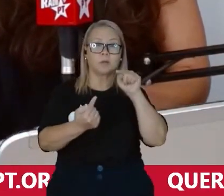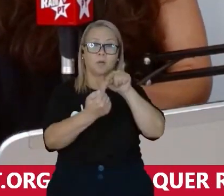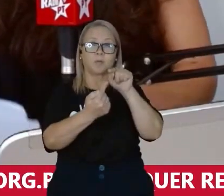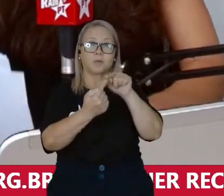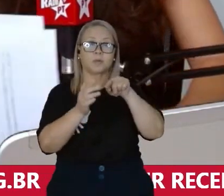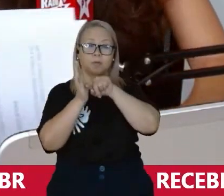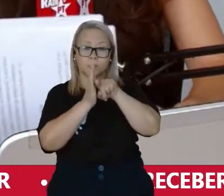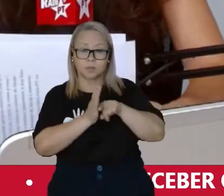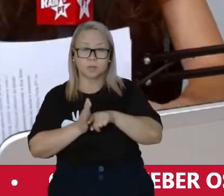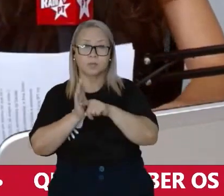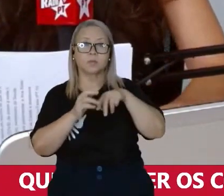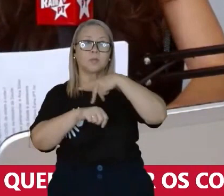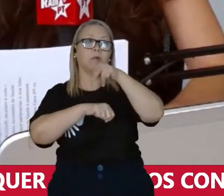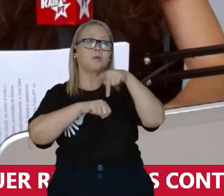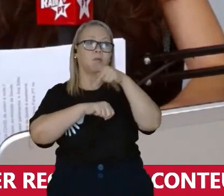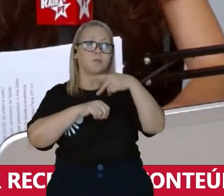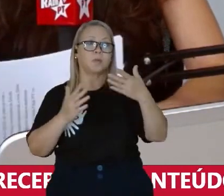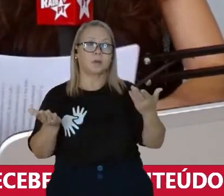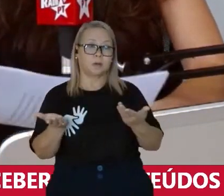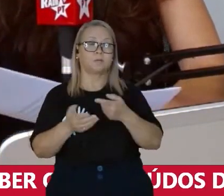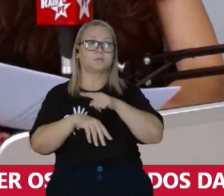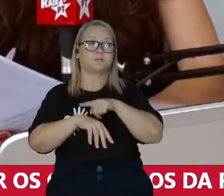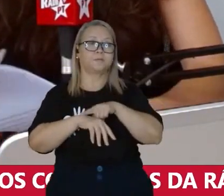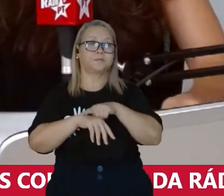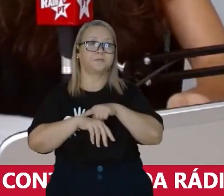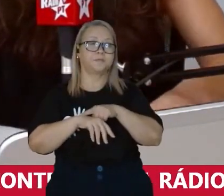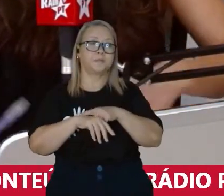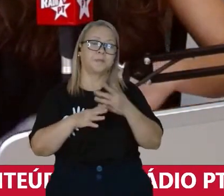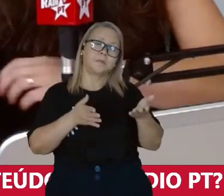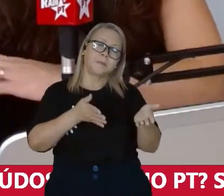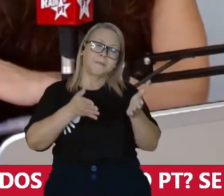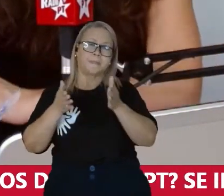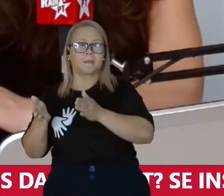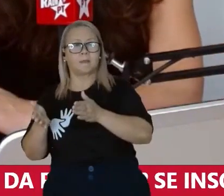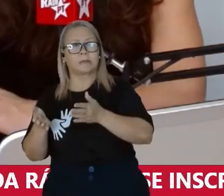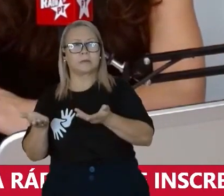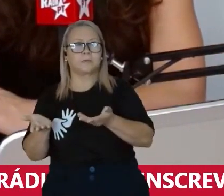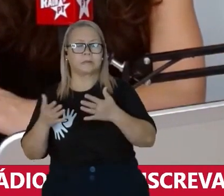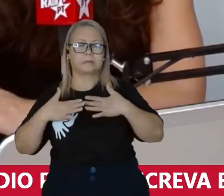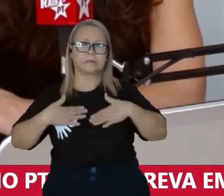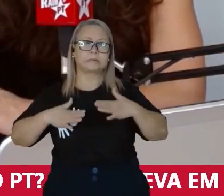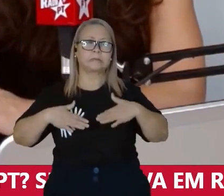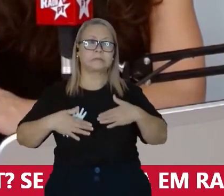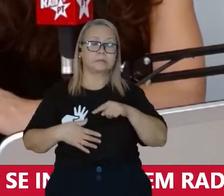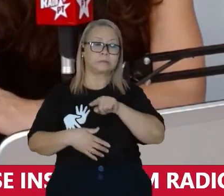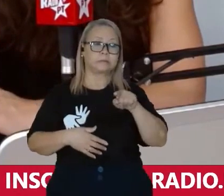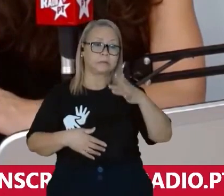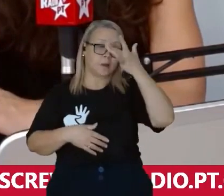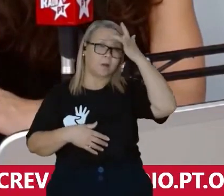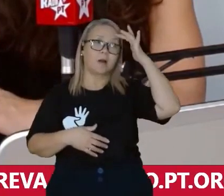investigações que estão rolando no país nesse momento. E assim, por um lado isso me tranquiliza porque essas pessoas não